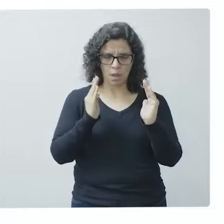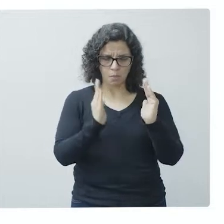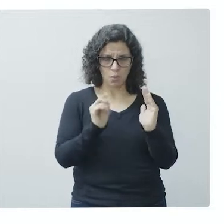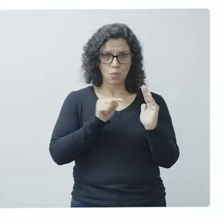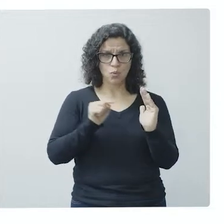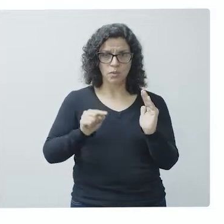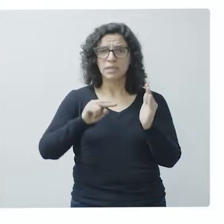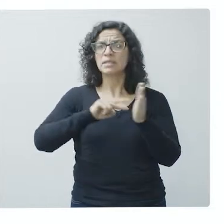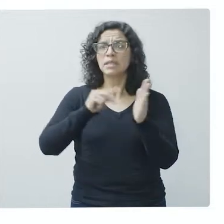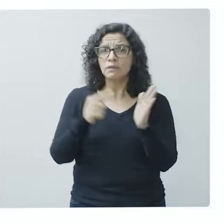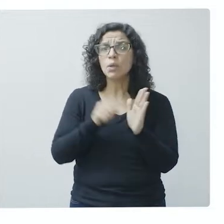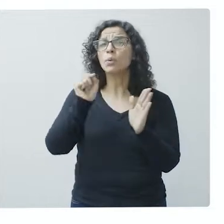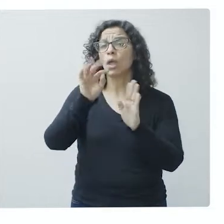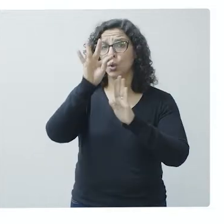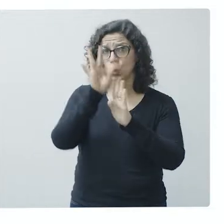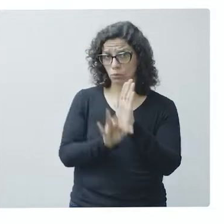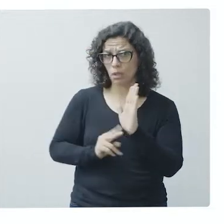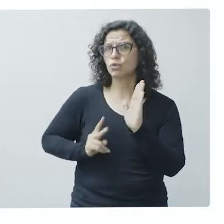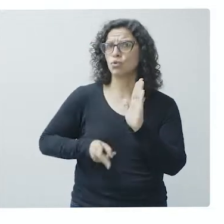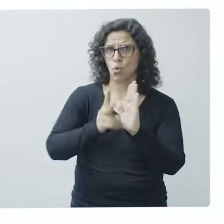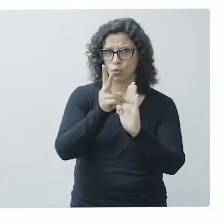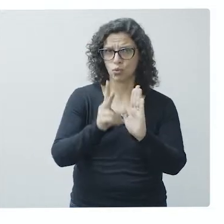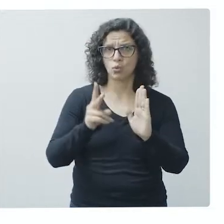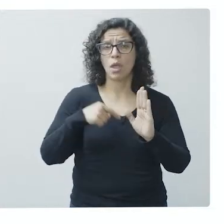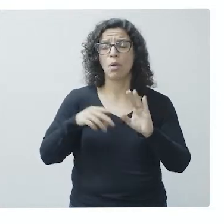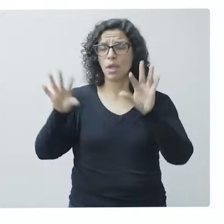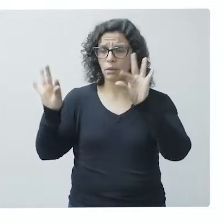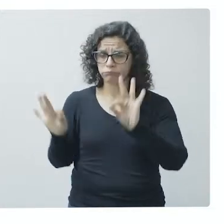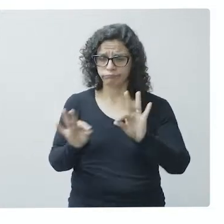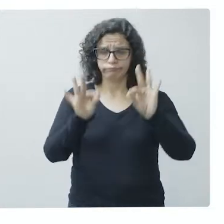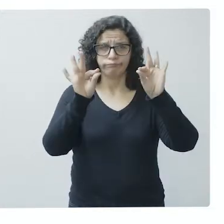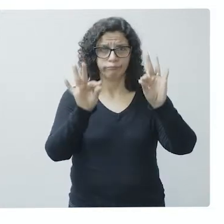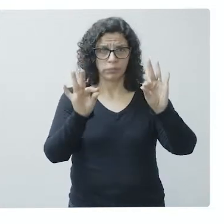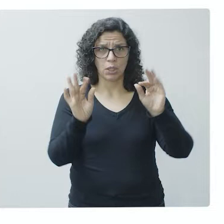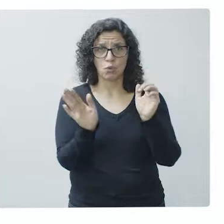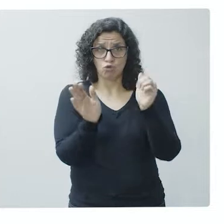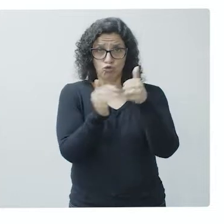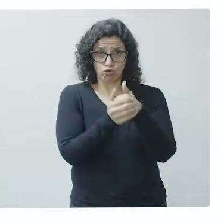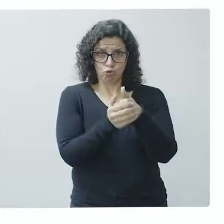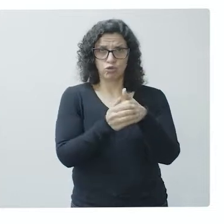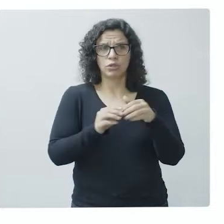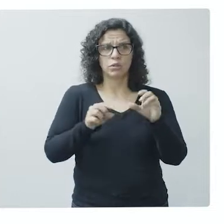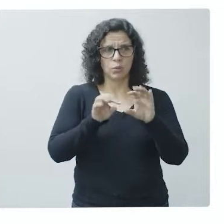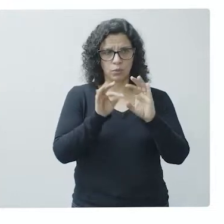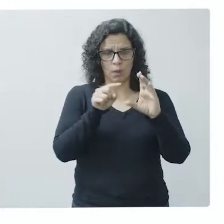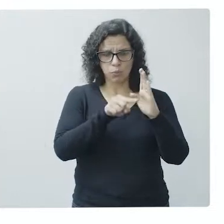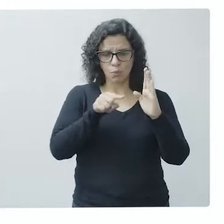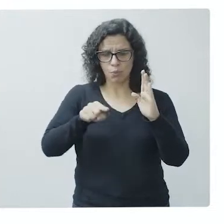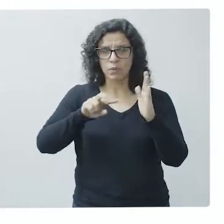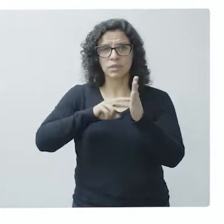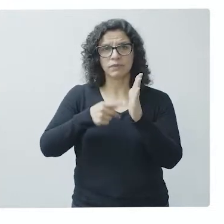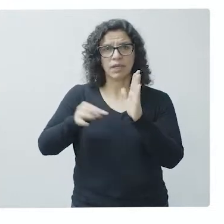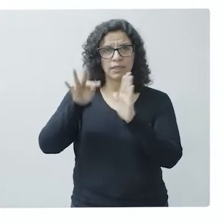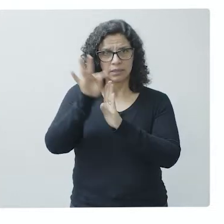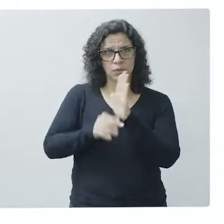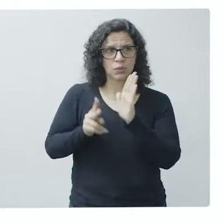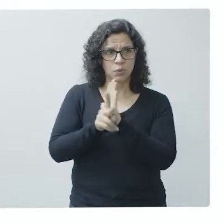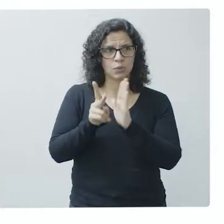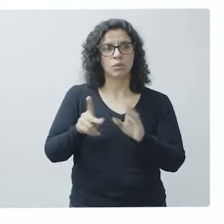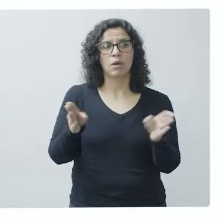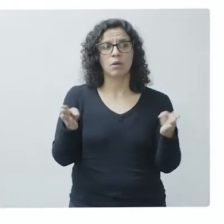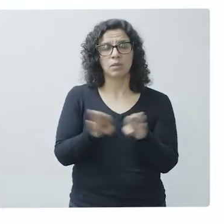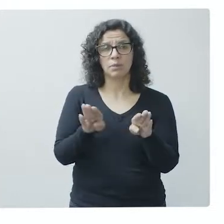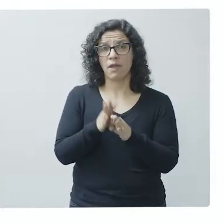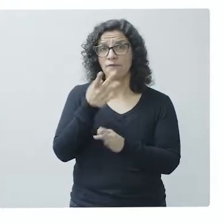os colchetes, significando que uma parte do texto foi extraída, ok? Então vamos lá. Não fales